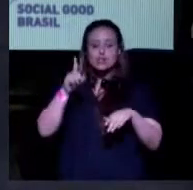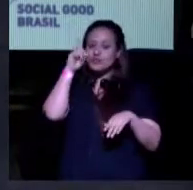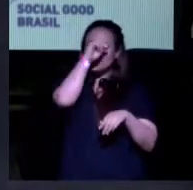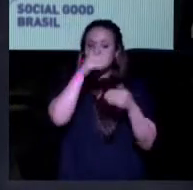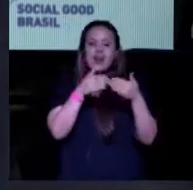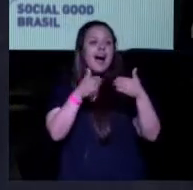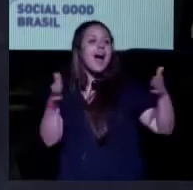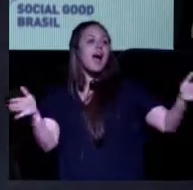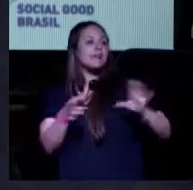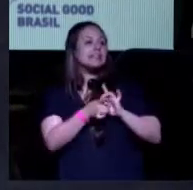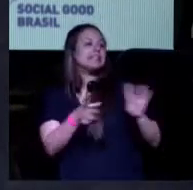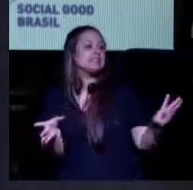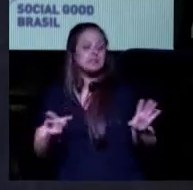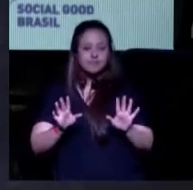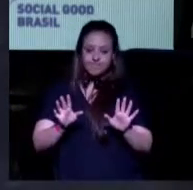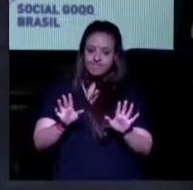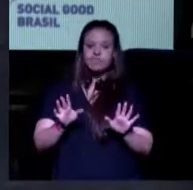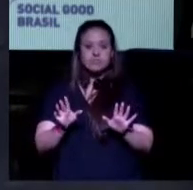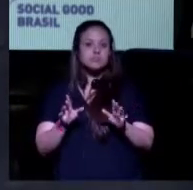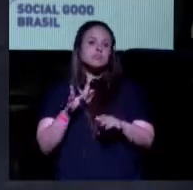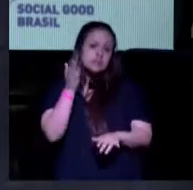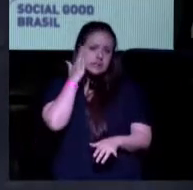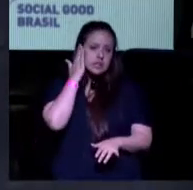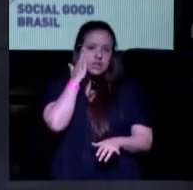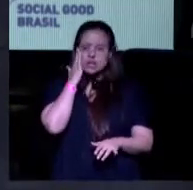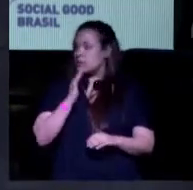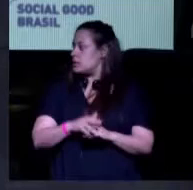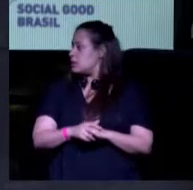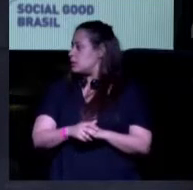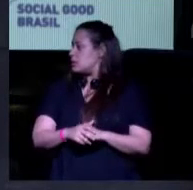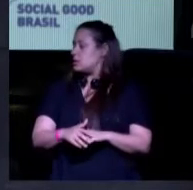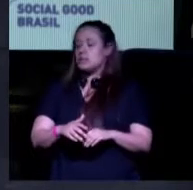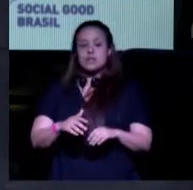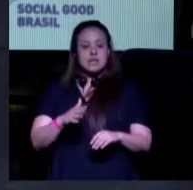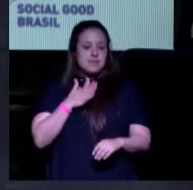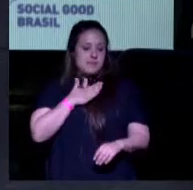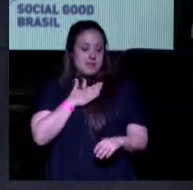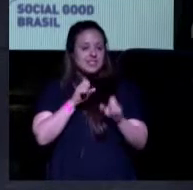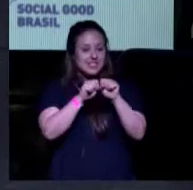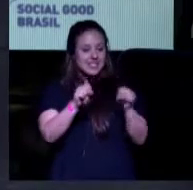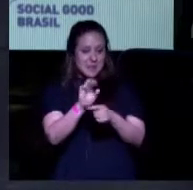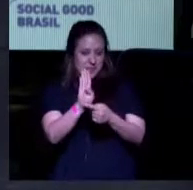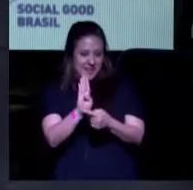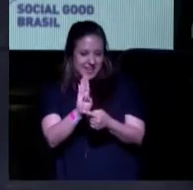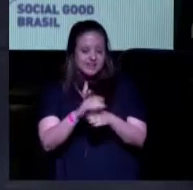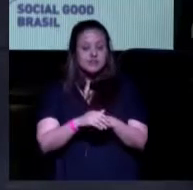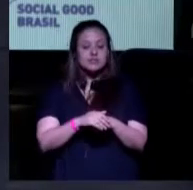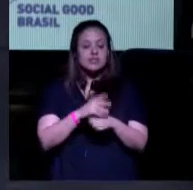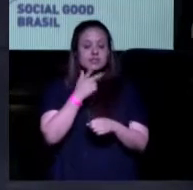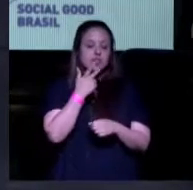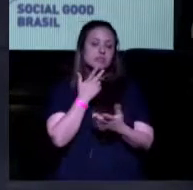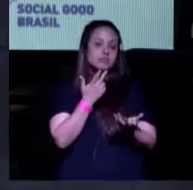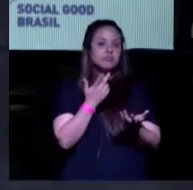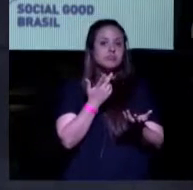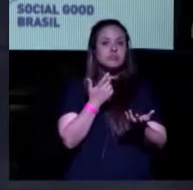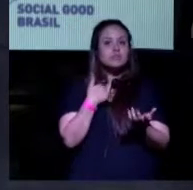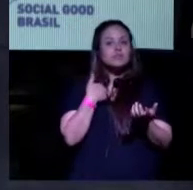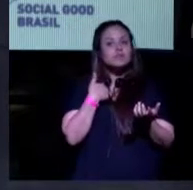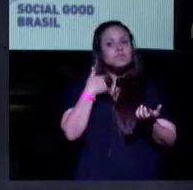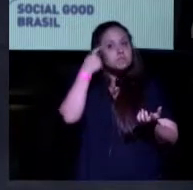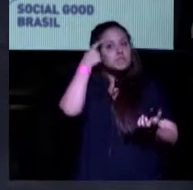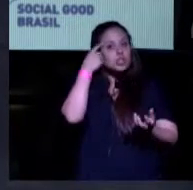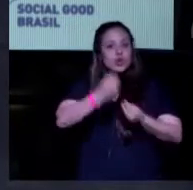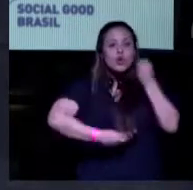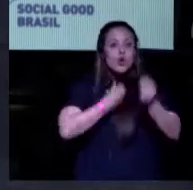legal é antes falar de exemplos apesar de um sistema bc1 pra mim é como trabalha a trabalhar isso dentro das